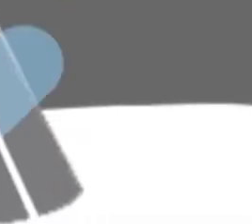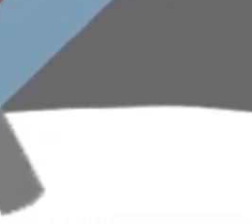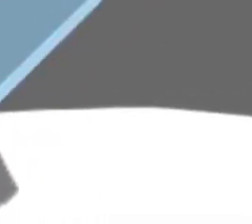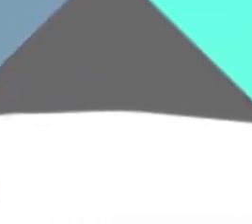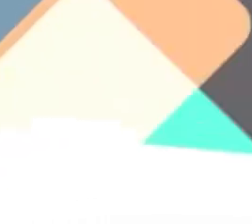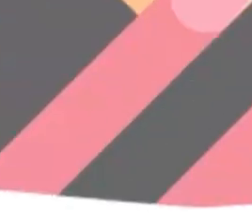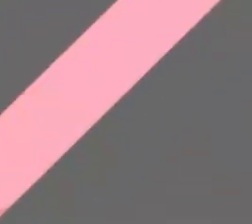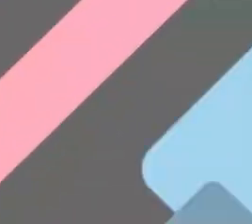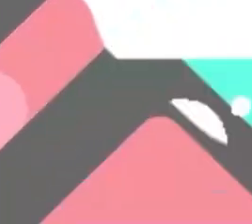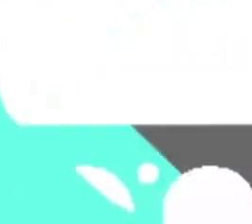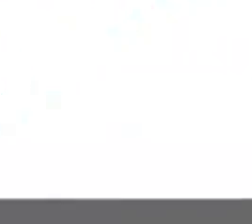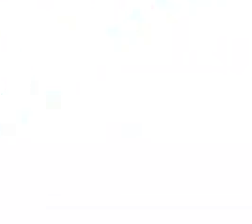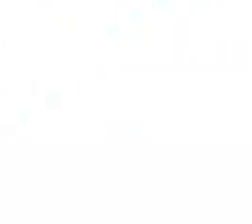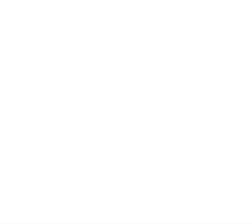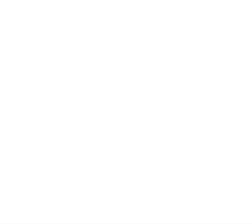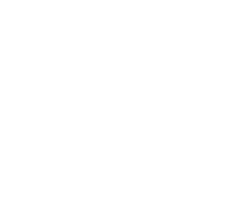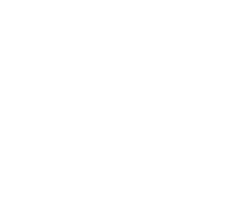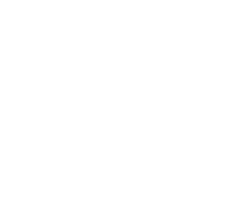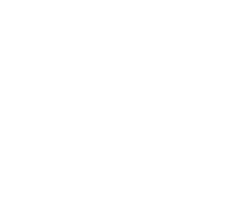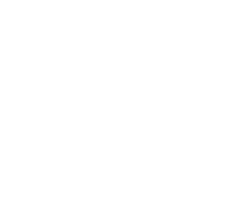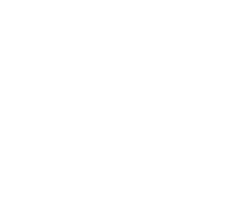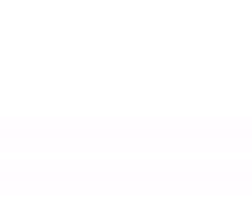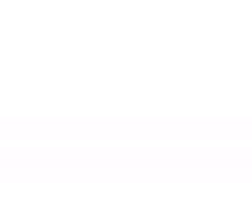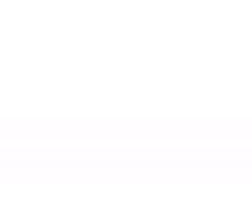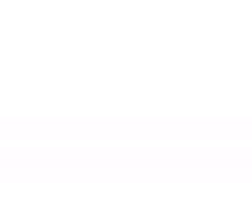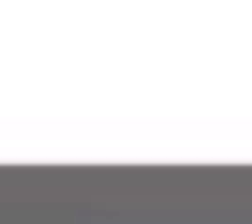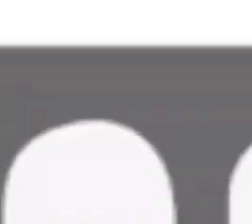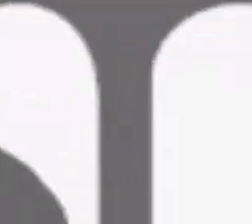Transcrição e